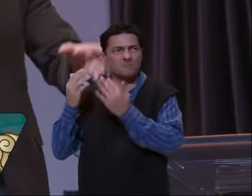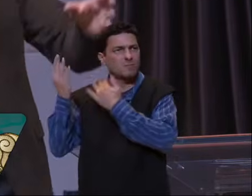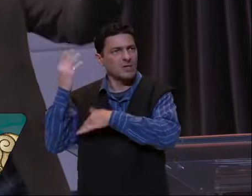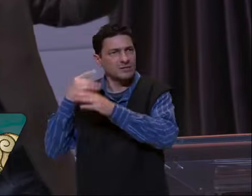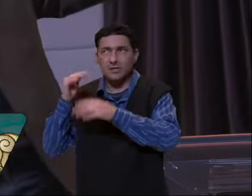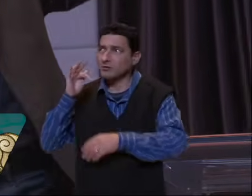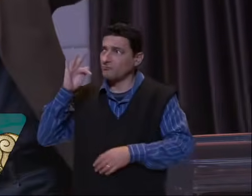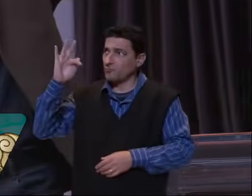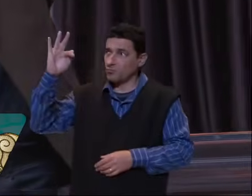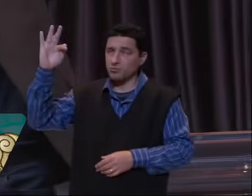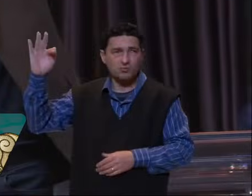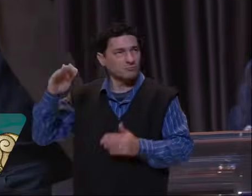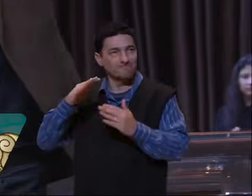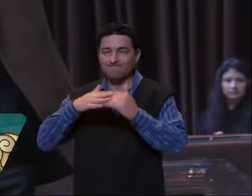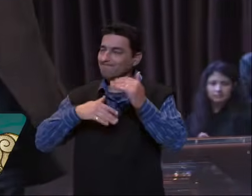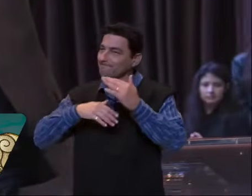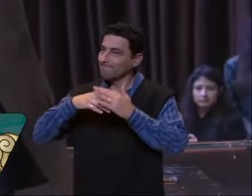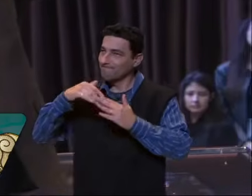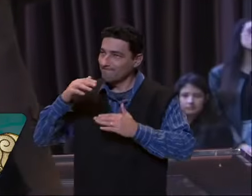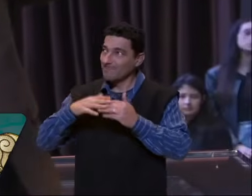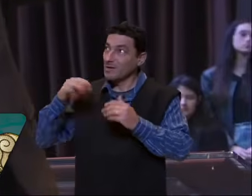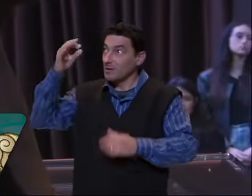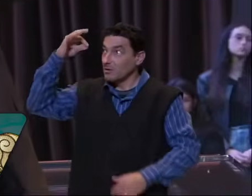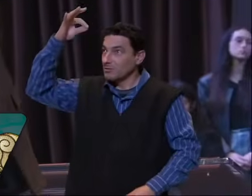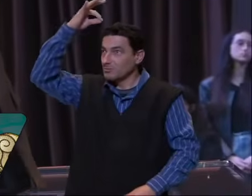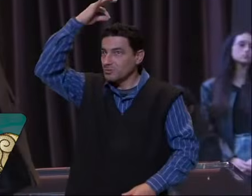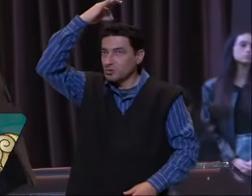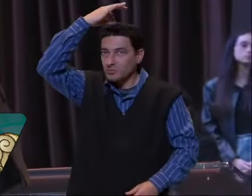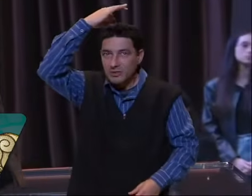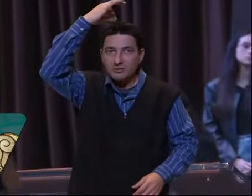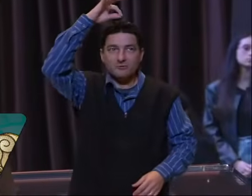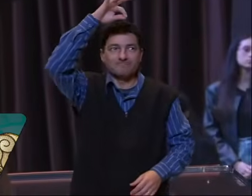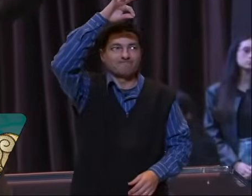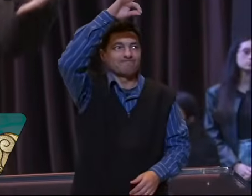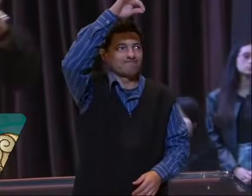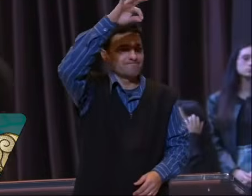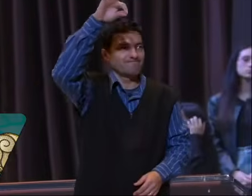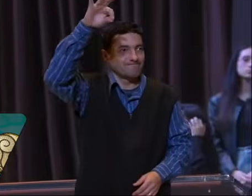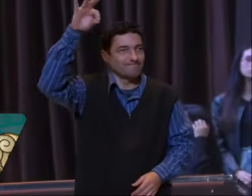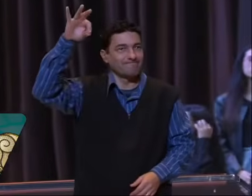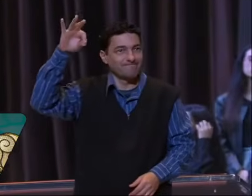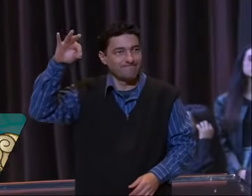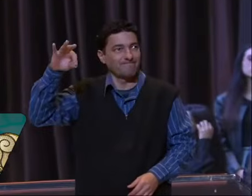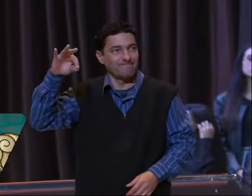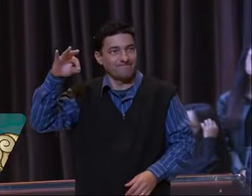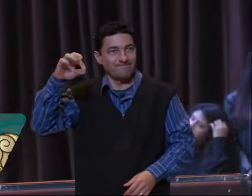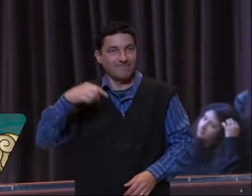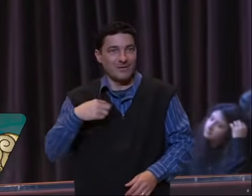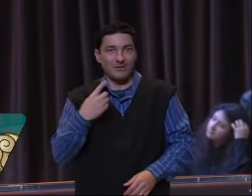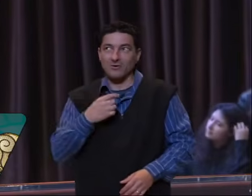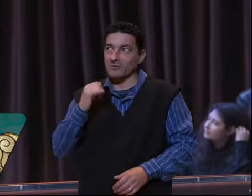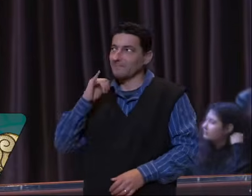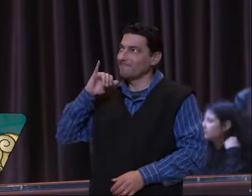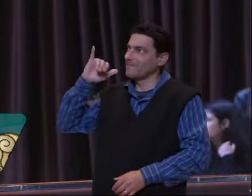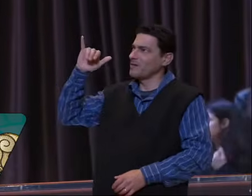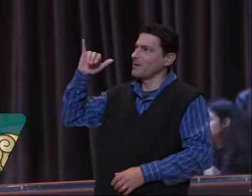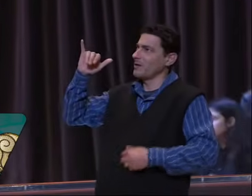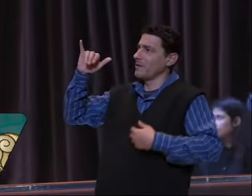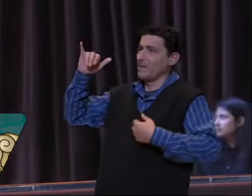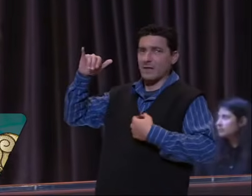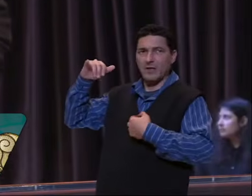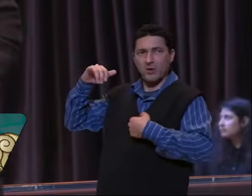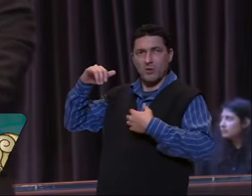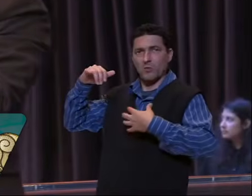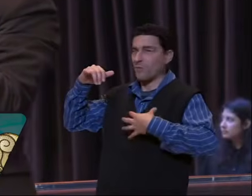Hoje o Espírito Santo vai selar você e dizer: esse aqui é filho amado. Você vai receber a presença